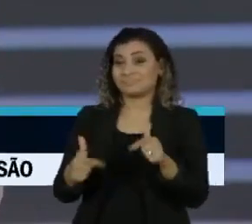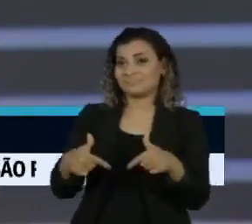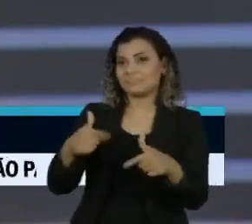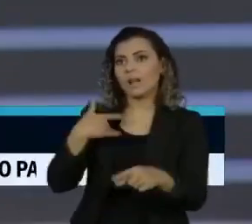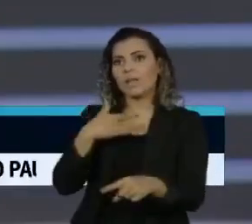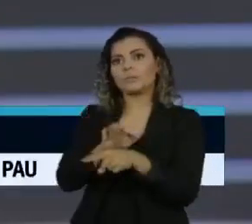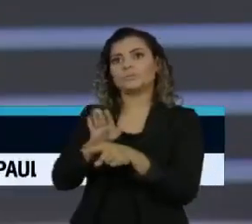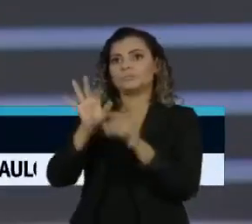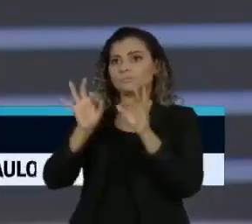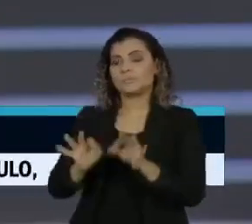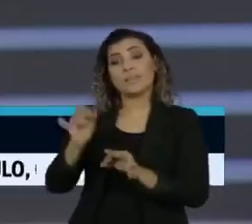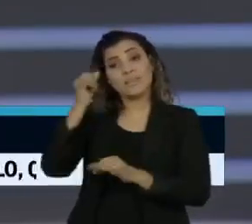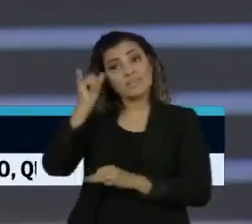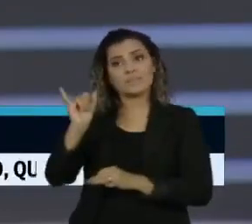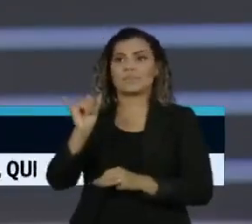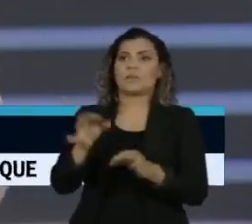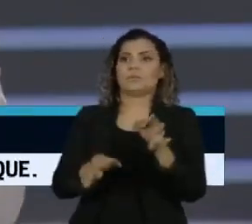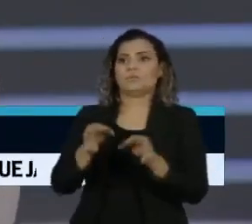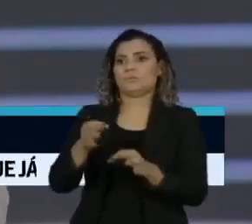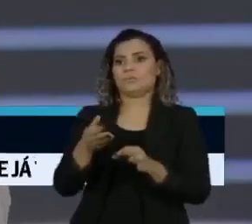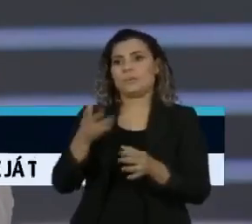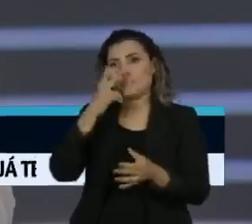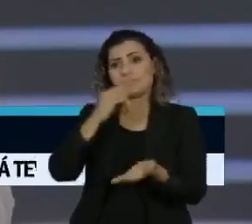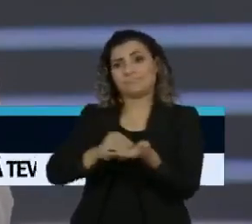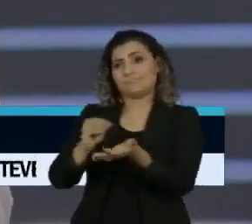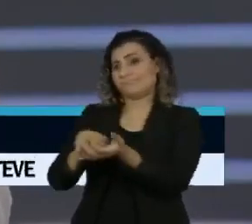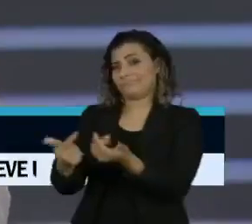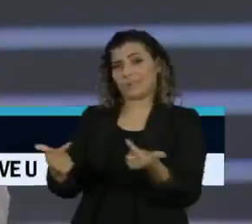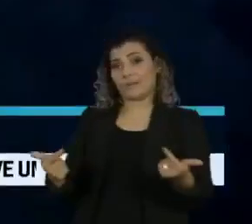contribua para não cometer as injustiças que tá sendo reclame todos